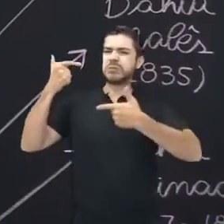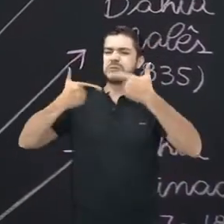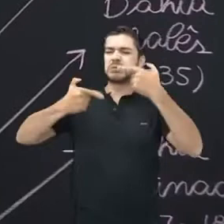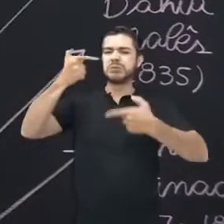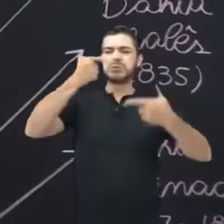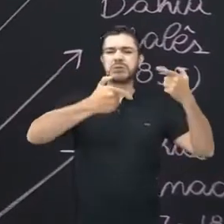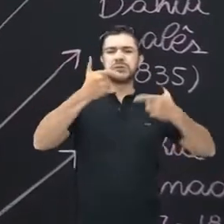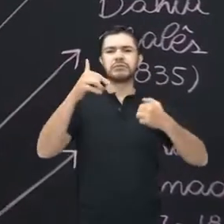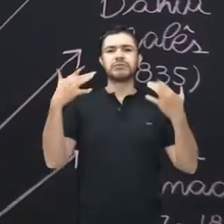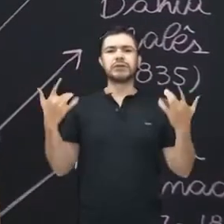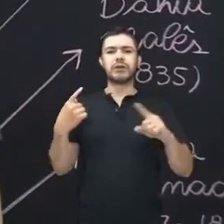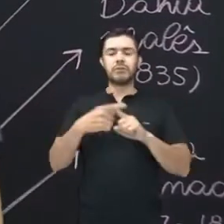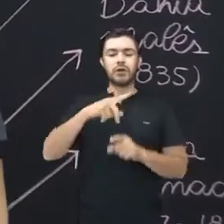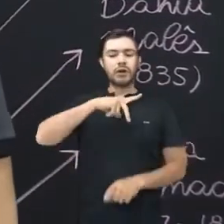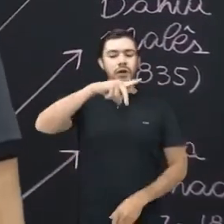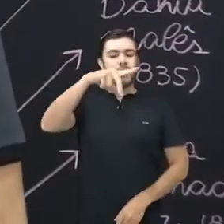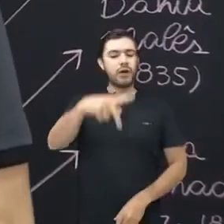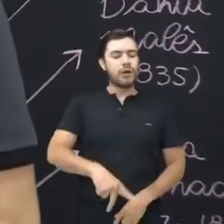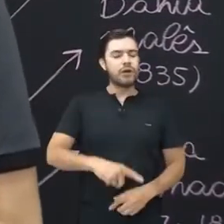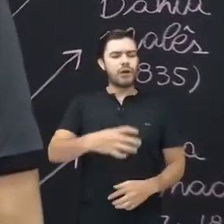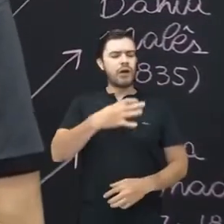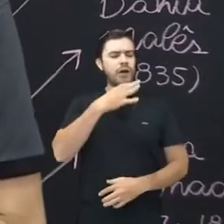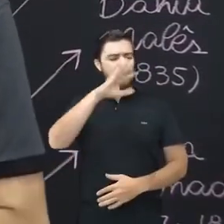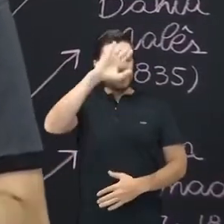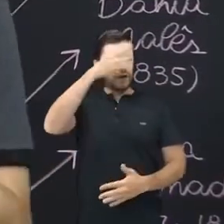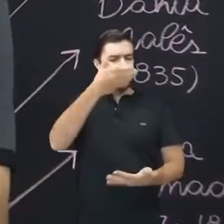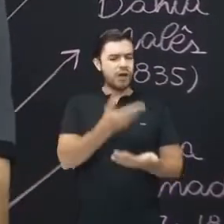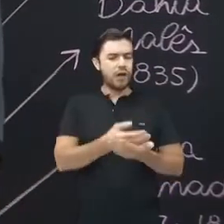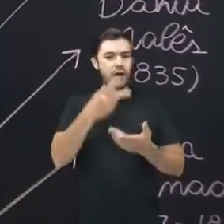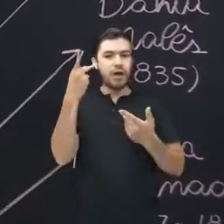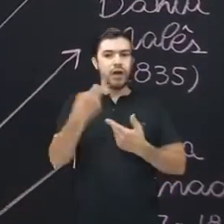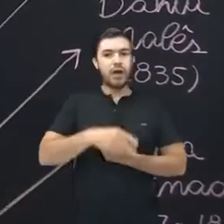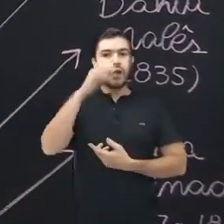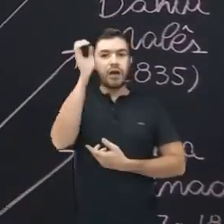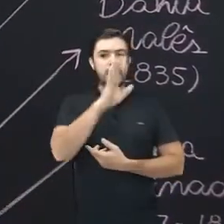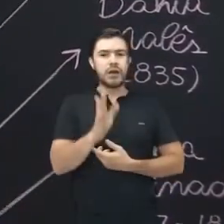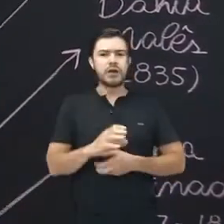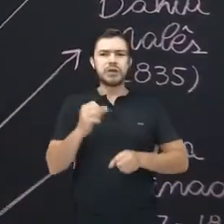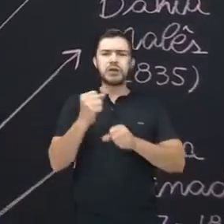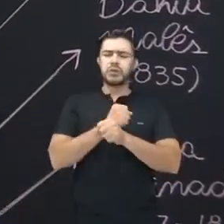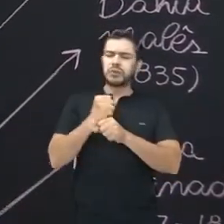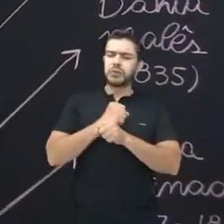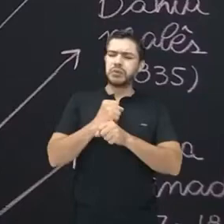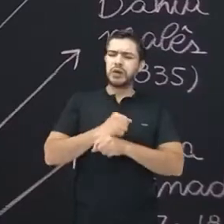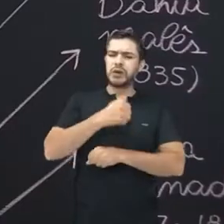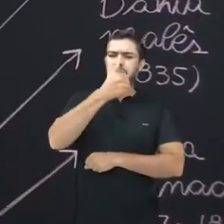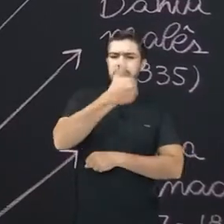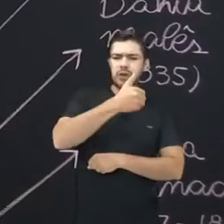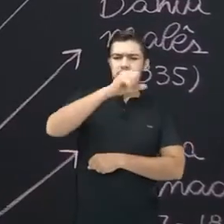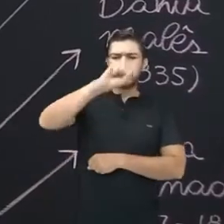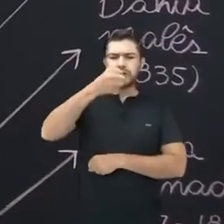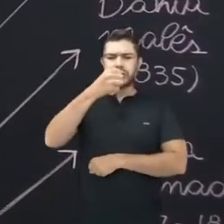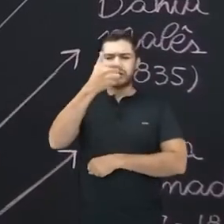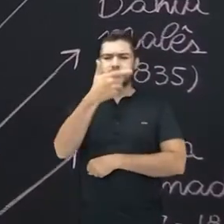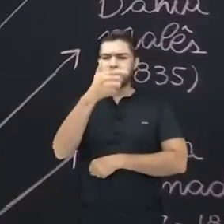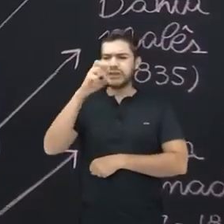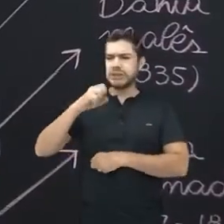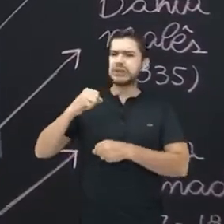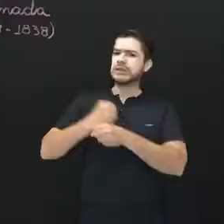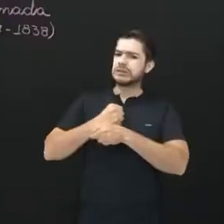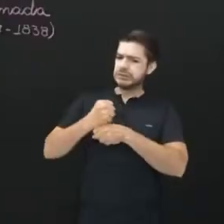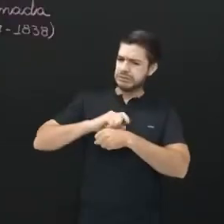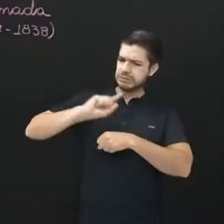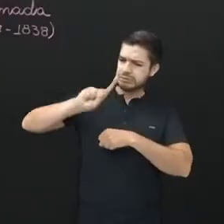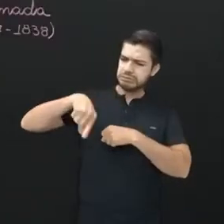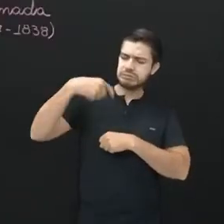que Portugal só reconheceria a independência do Brasil em 1825, alguns anos depois, né? Só para você ter